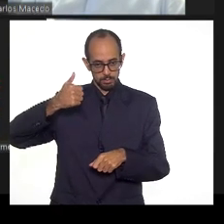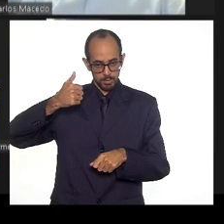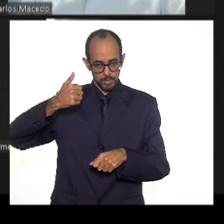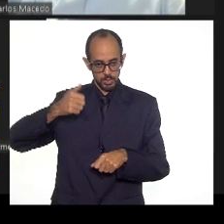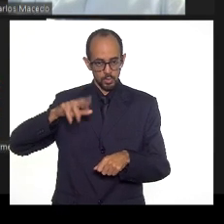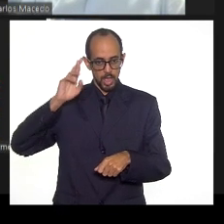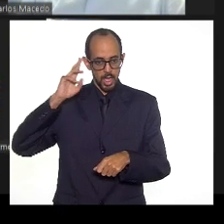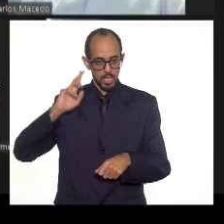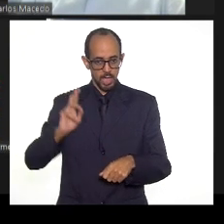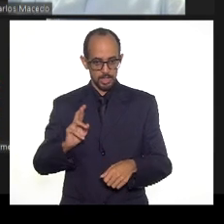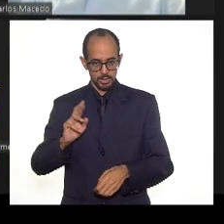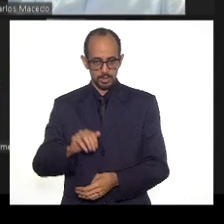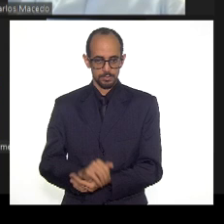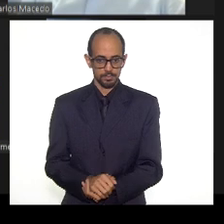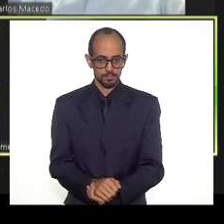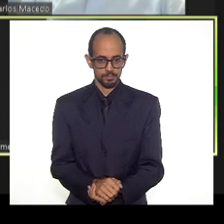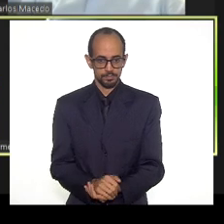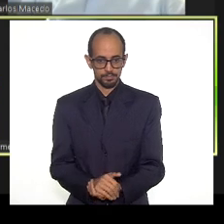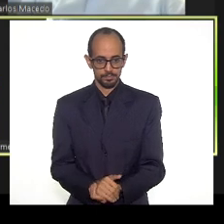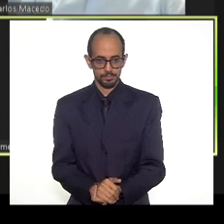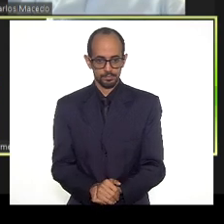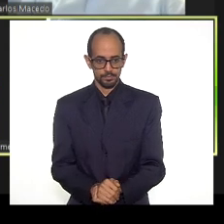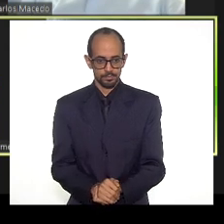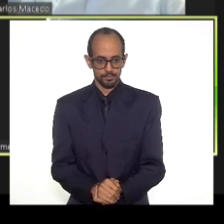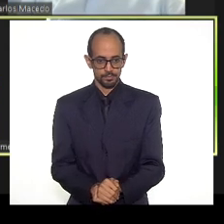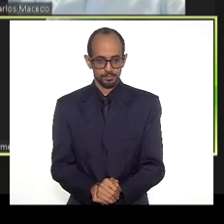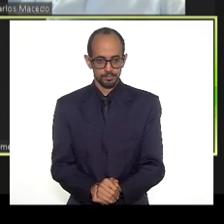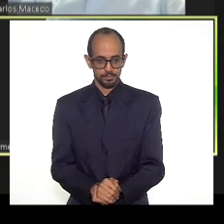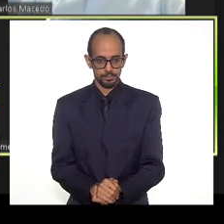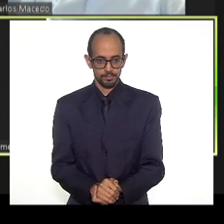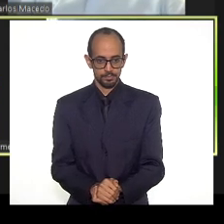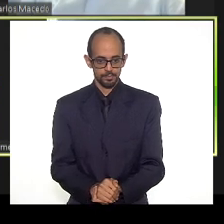Souza. Presidente, sobre da fala.